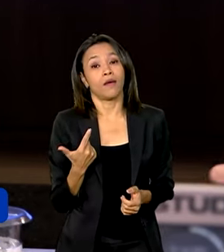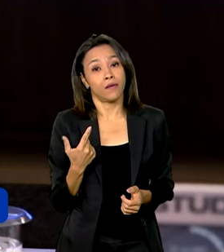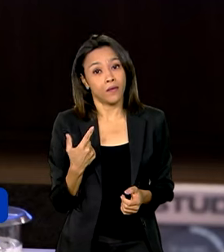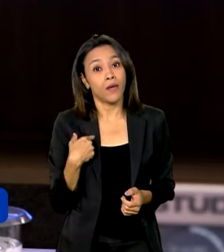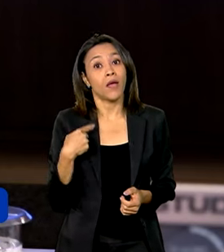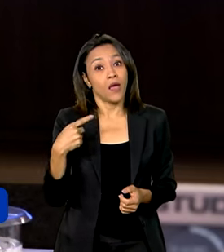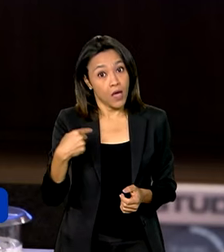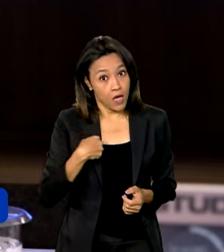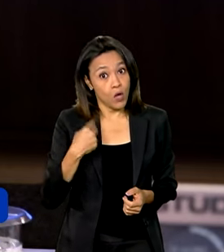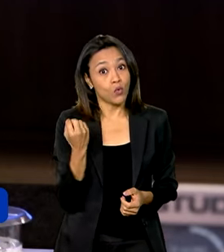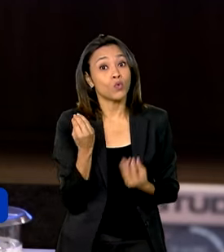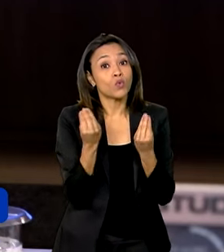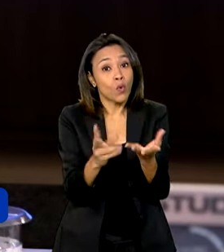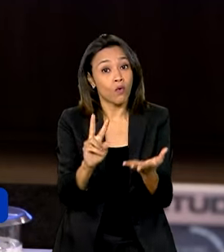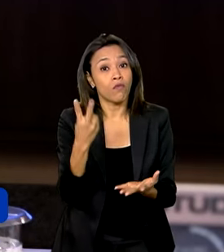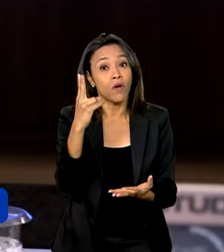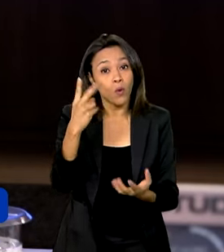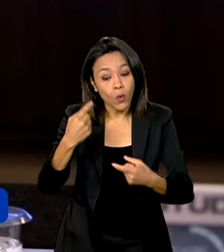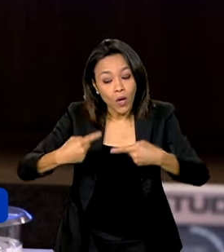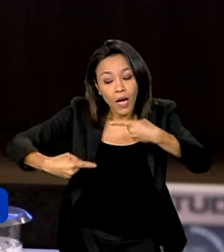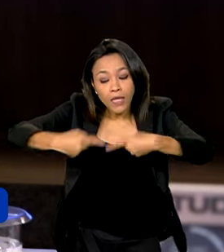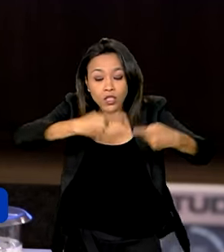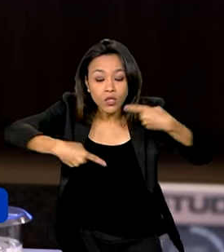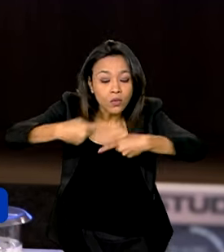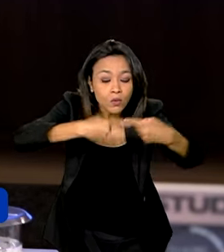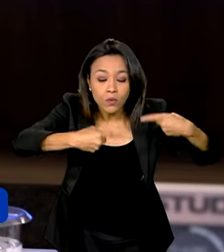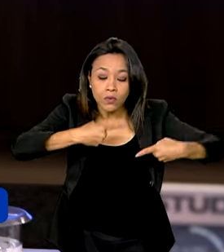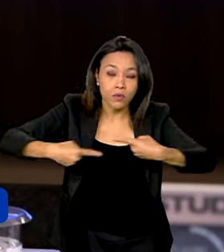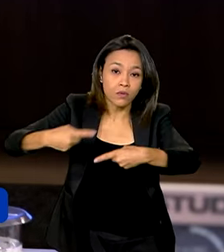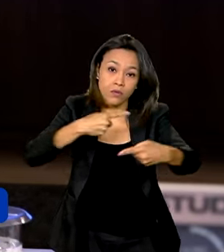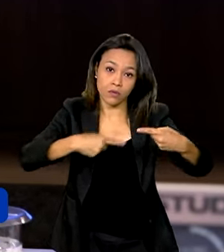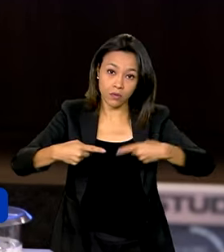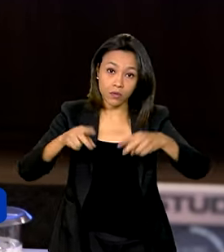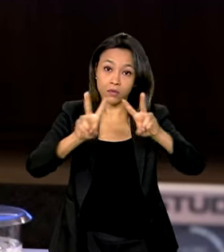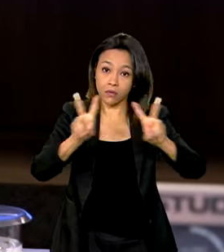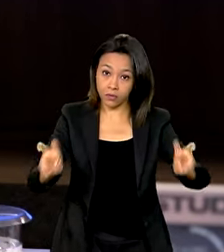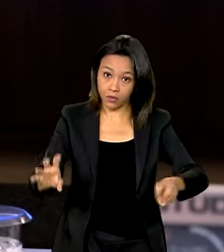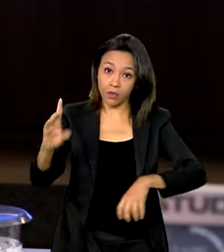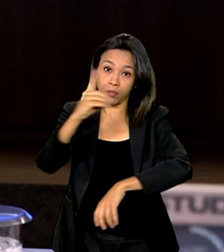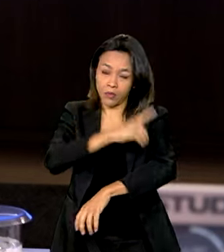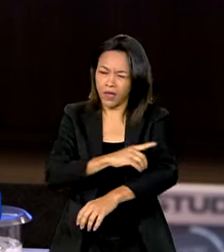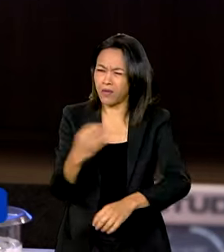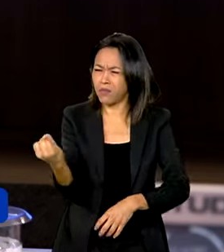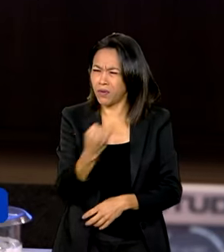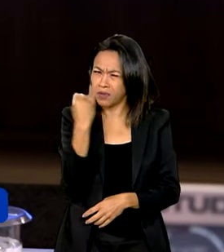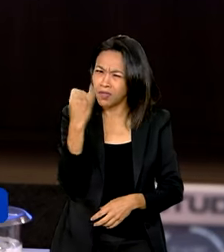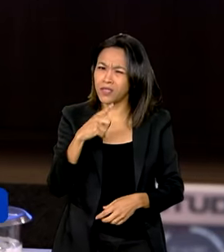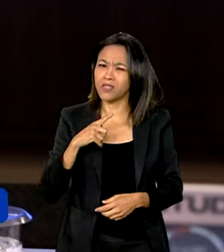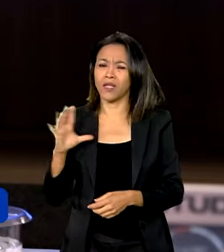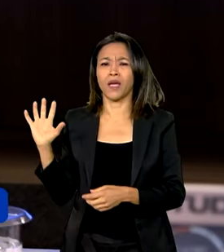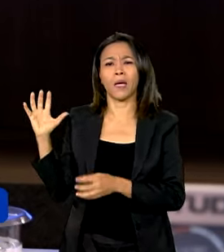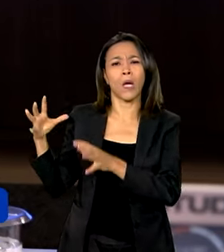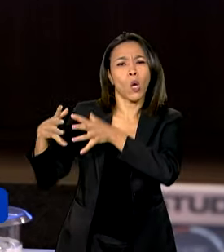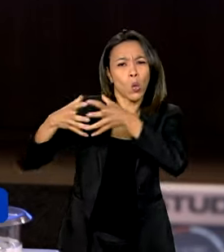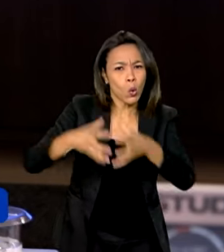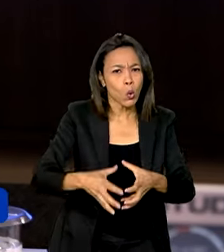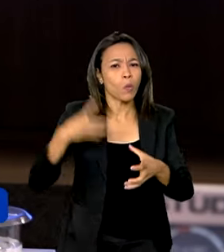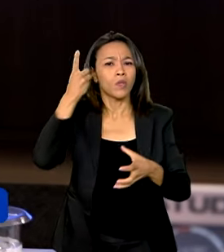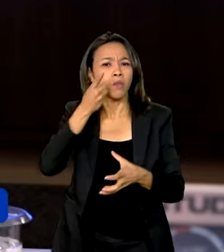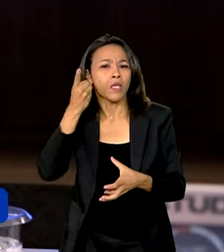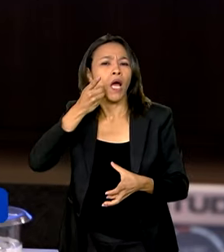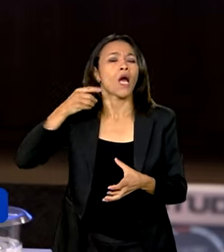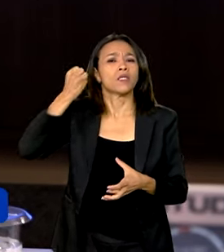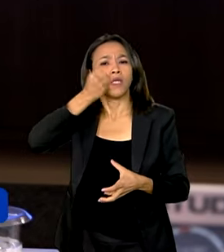discussão política sobre a importância da dengue então é muito importante ternos parlamentares movimentos sociais